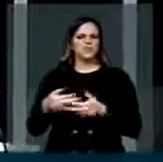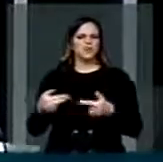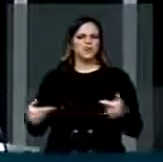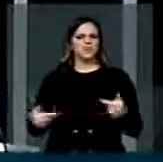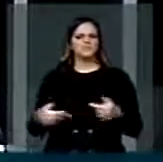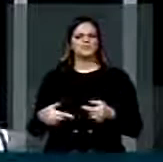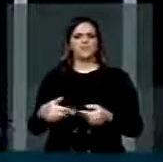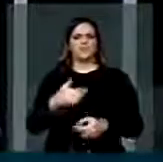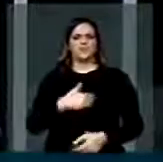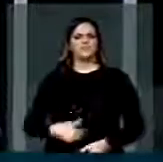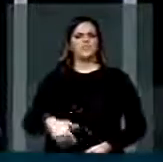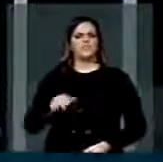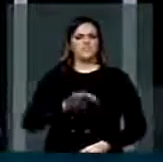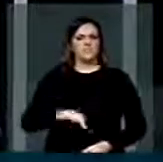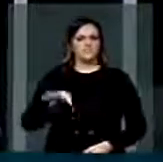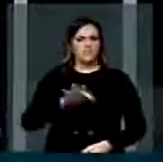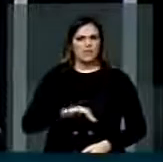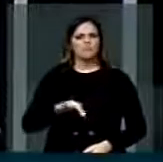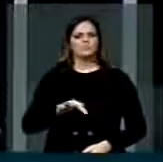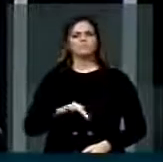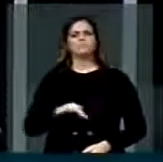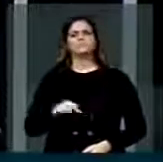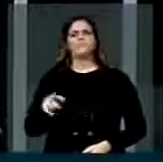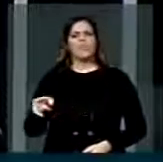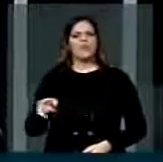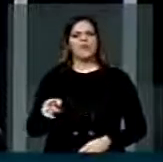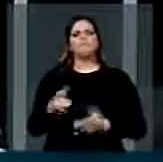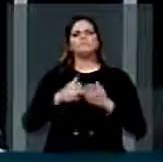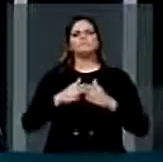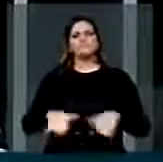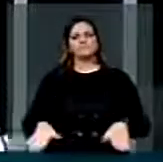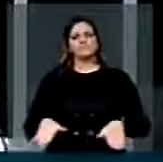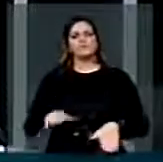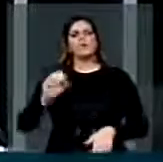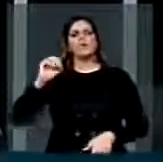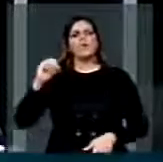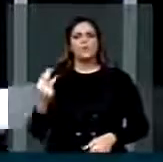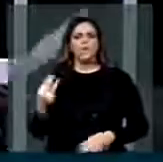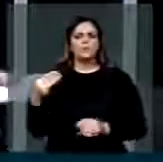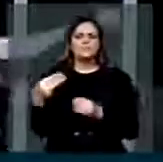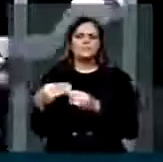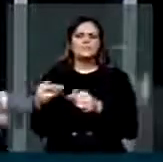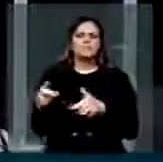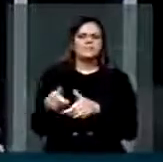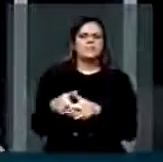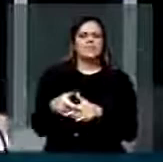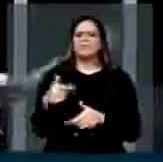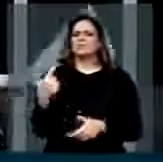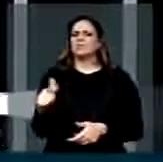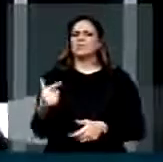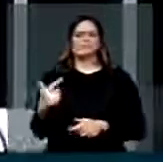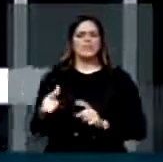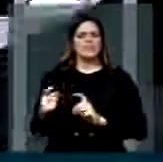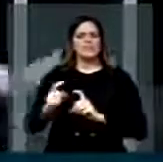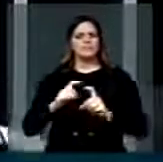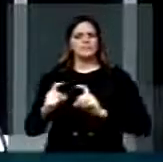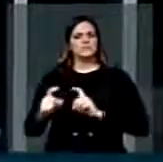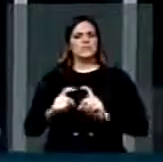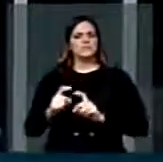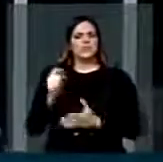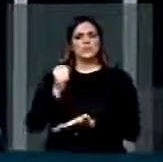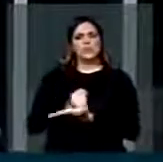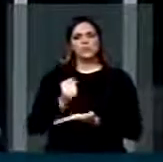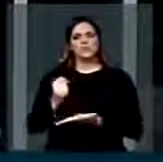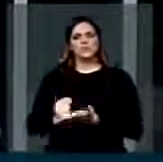contas para o governo federal. Muitas das vezes o município é pequeno, não tem estrutura para contratar